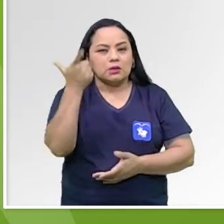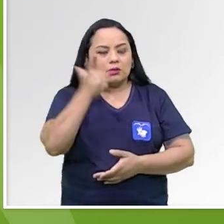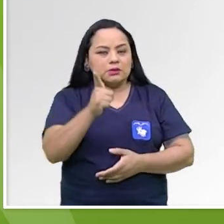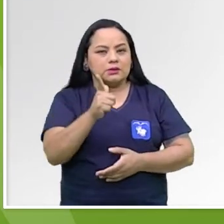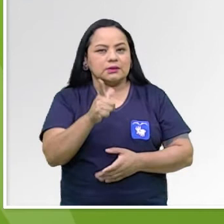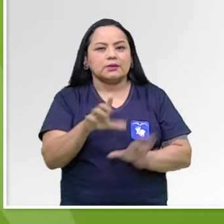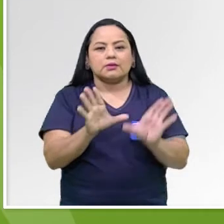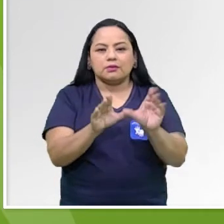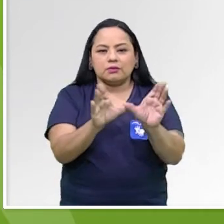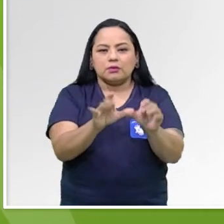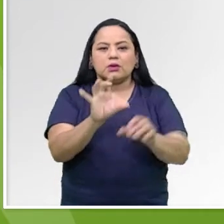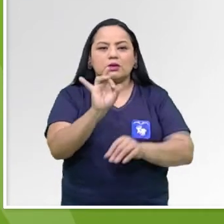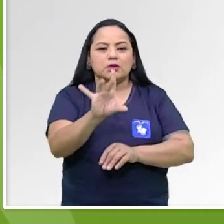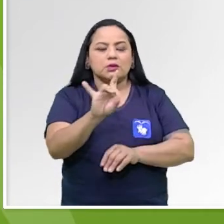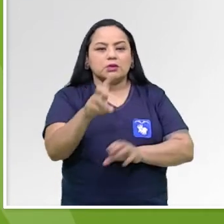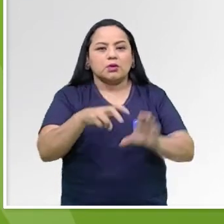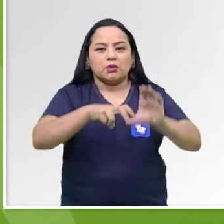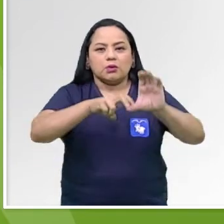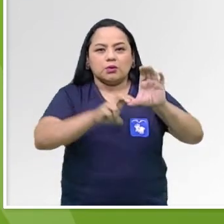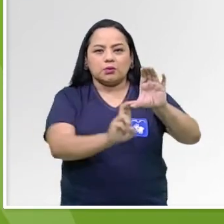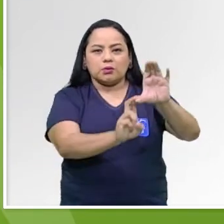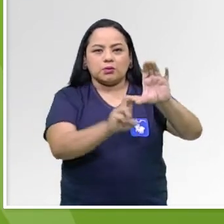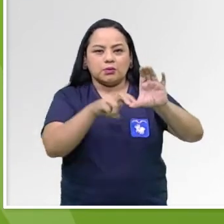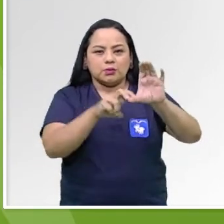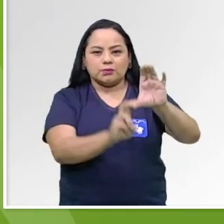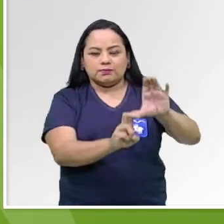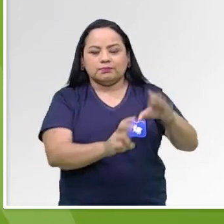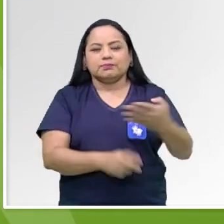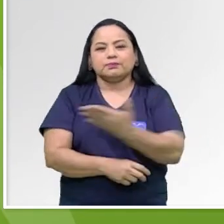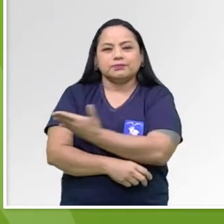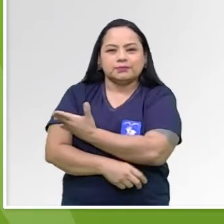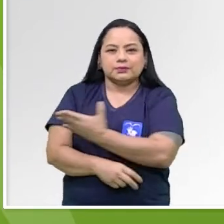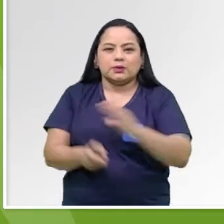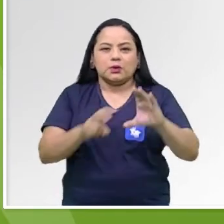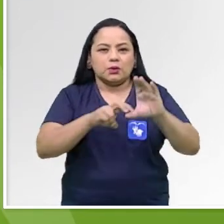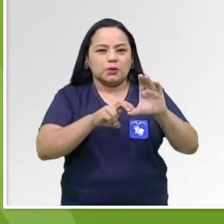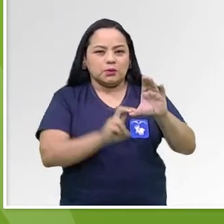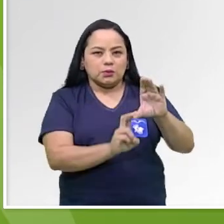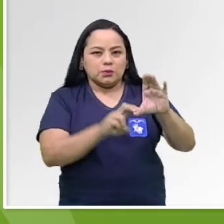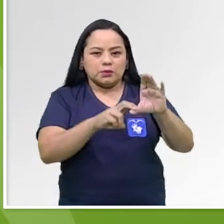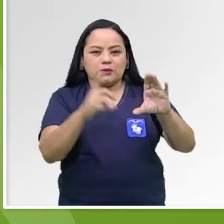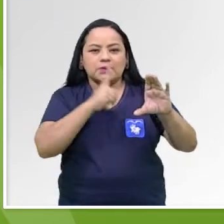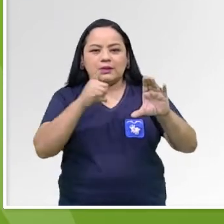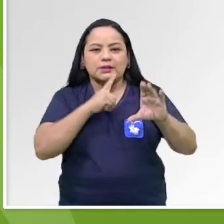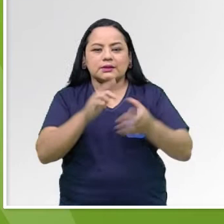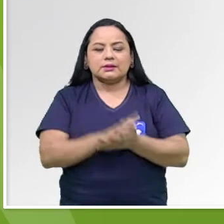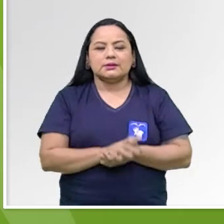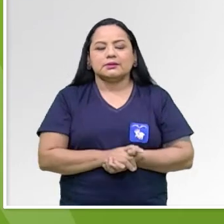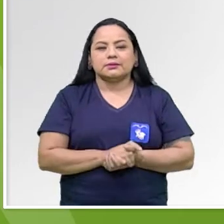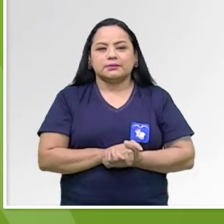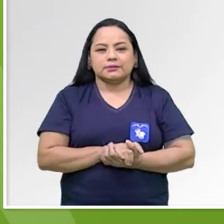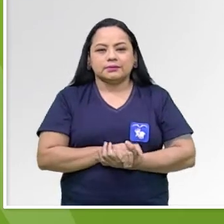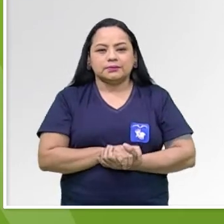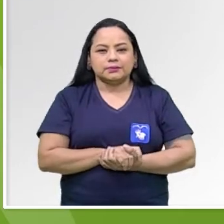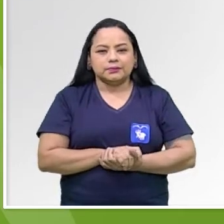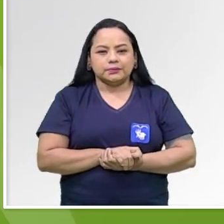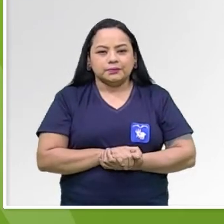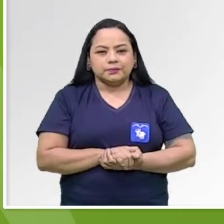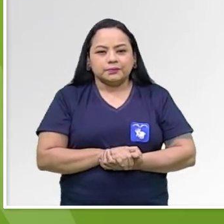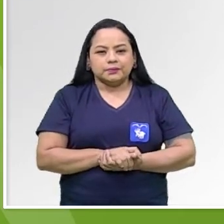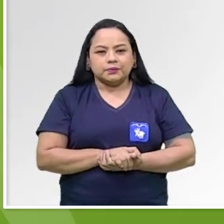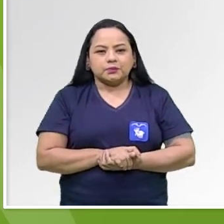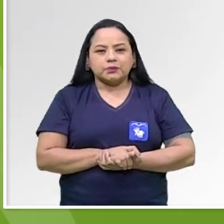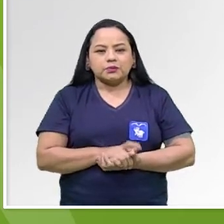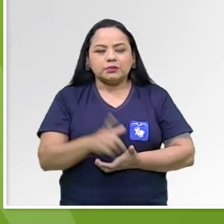voar vai ser apenas o morcego. Tá? O morcego, ele tem ali os seus membros, eles estão